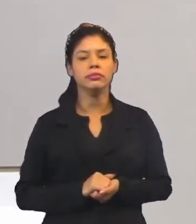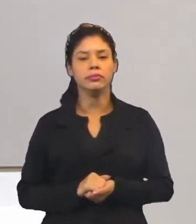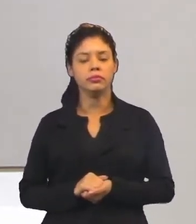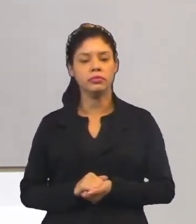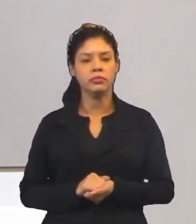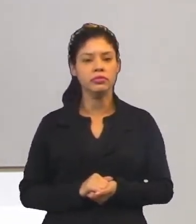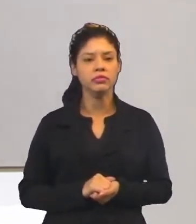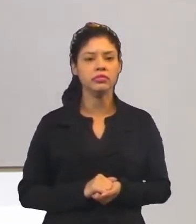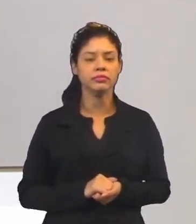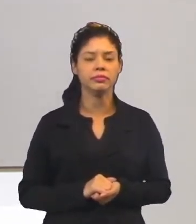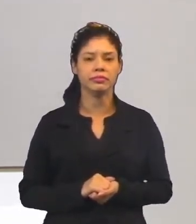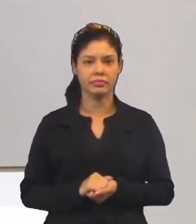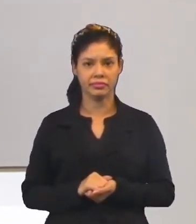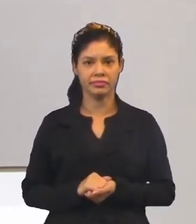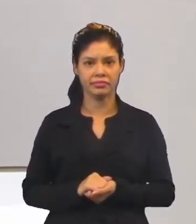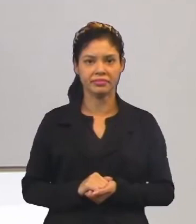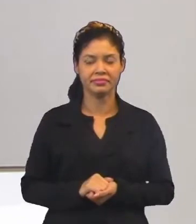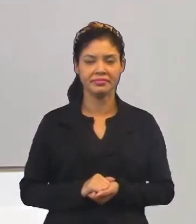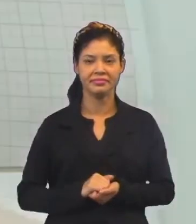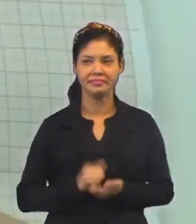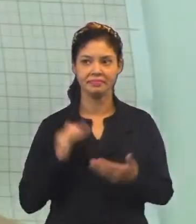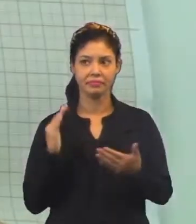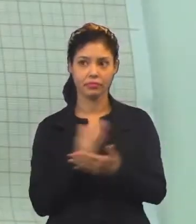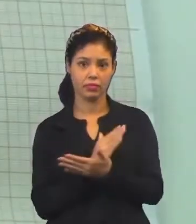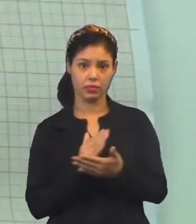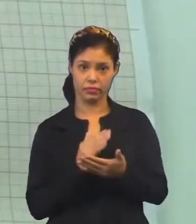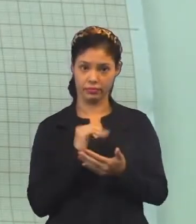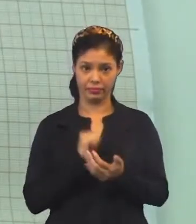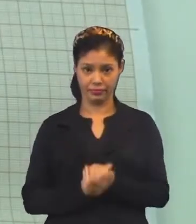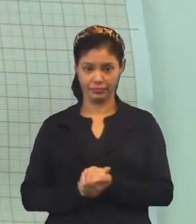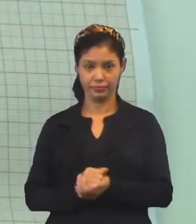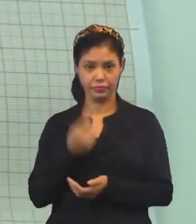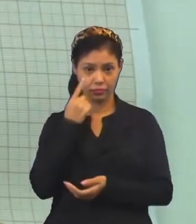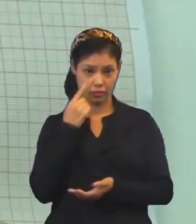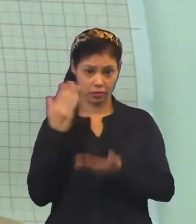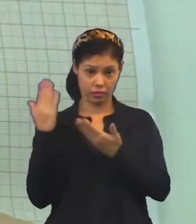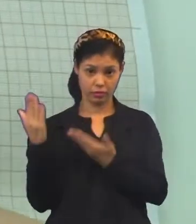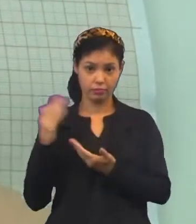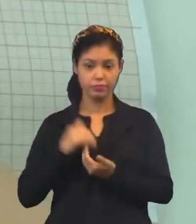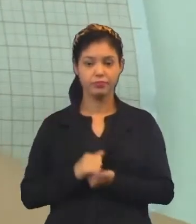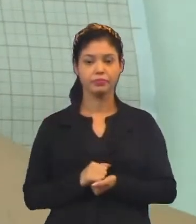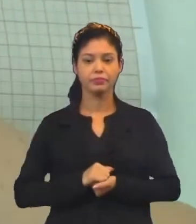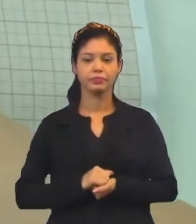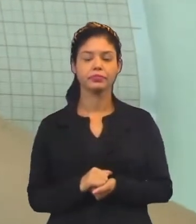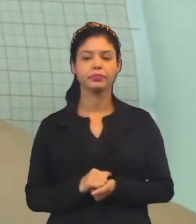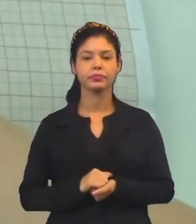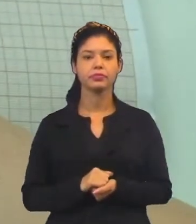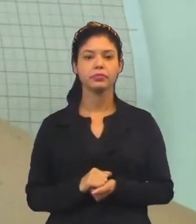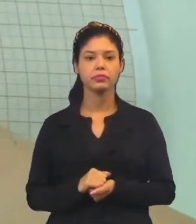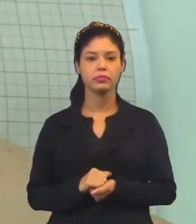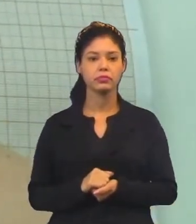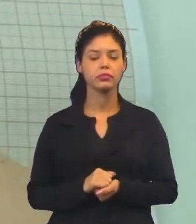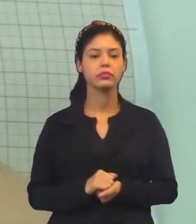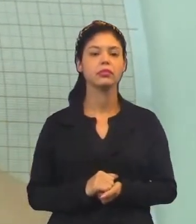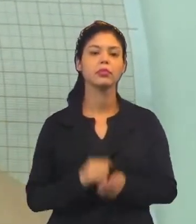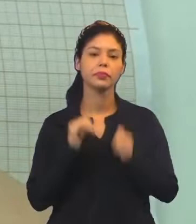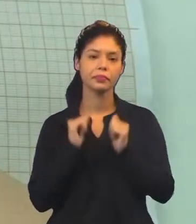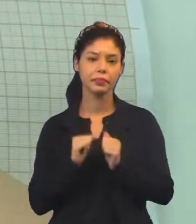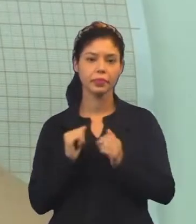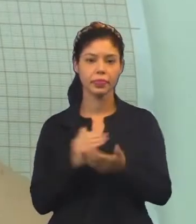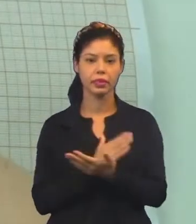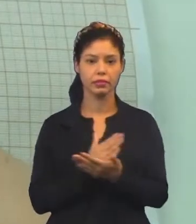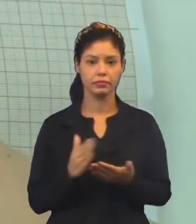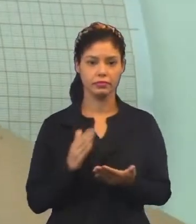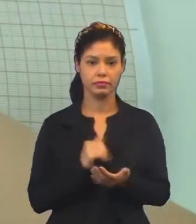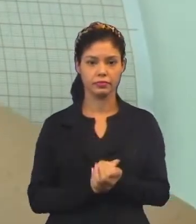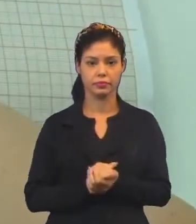bom? Construindo aqui algumas imagens nessa malha quadriculada. Para que a gente possa